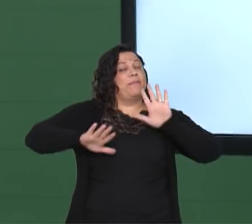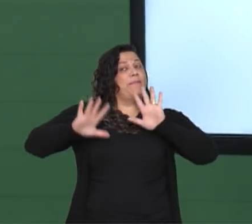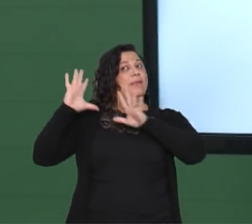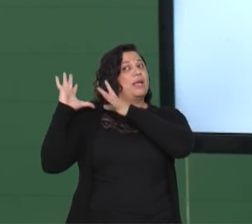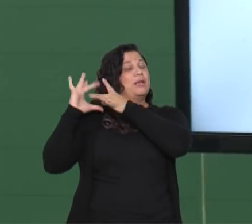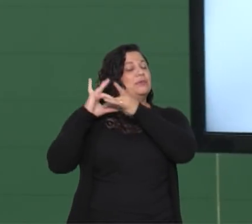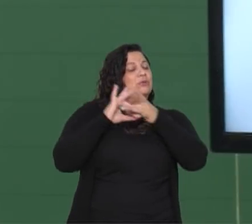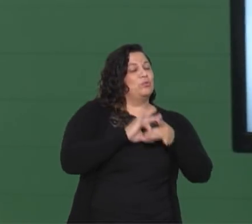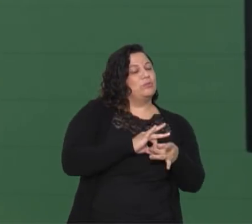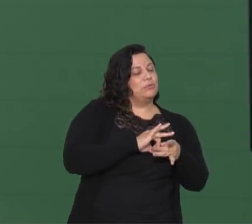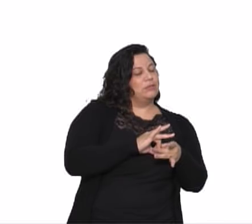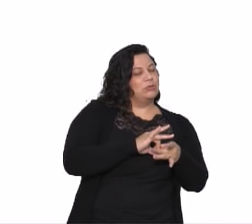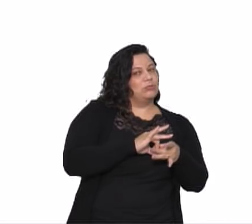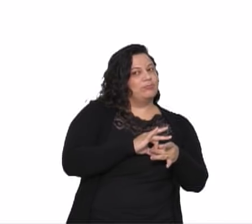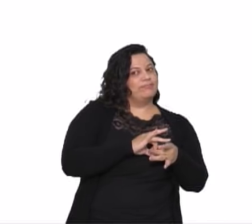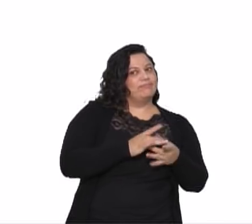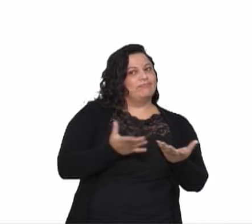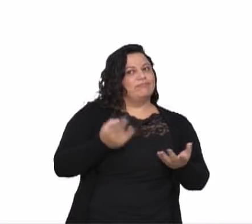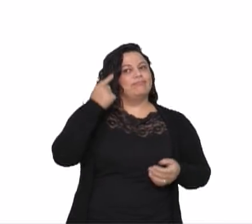já retorno com a resposta.